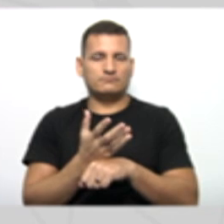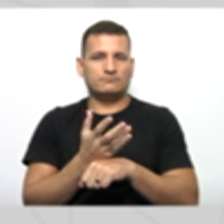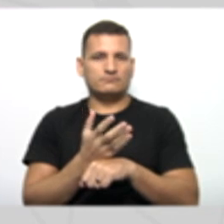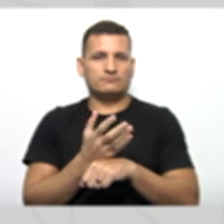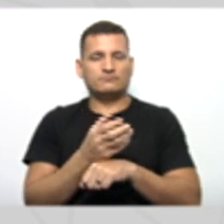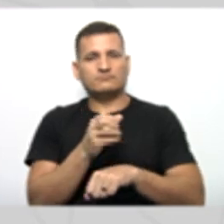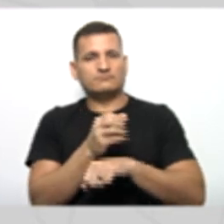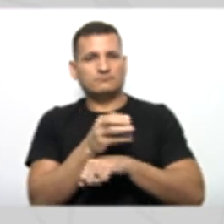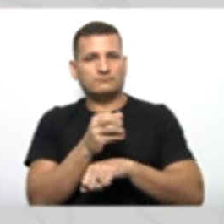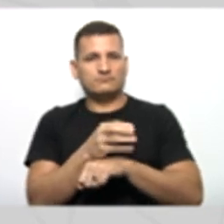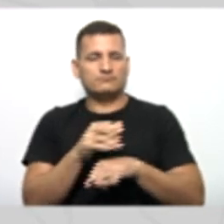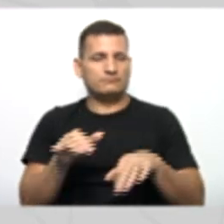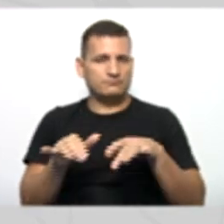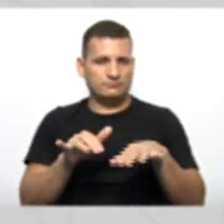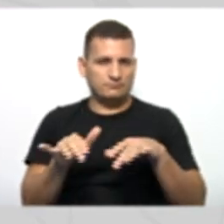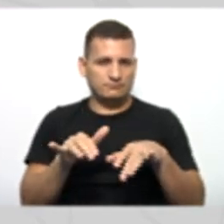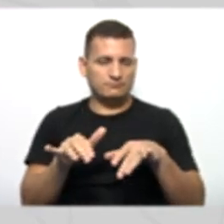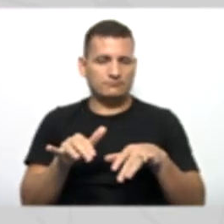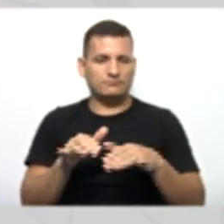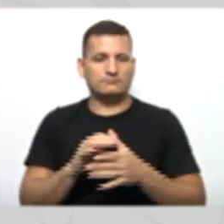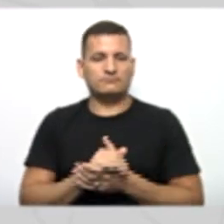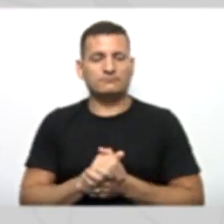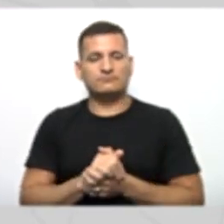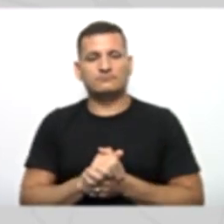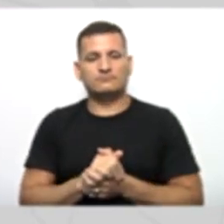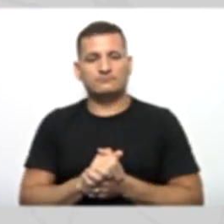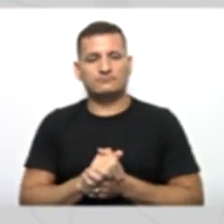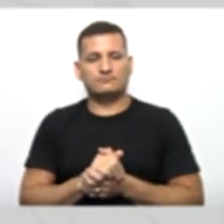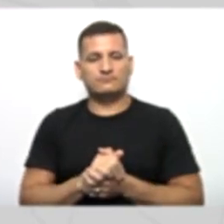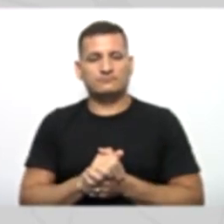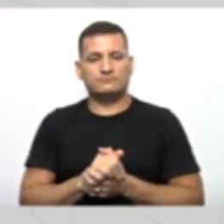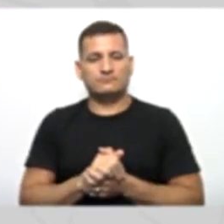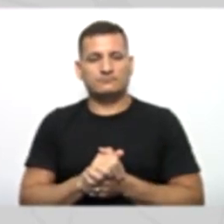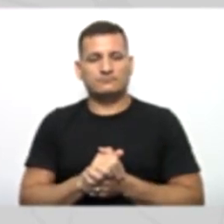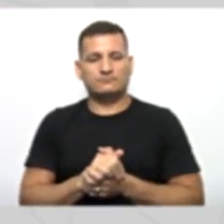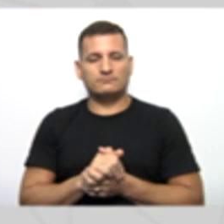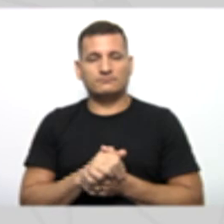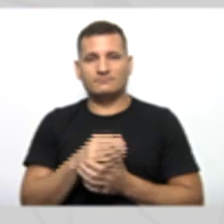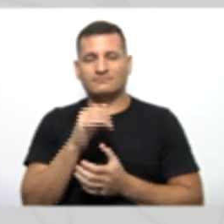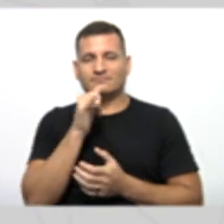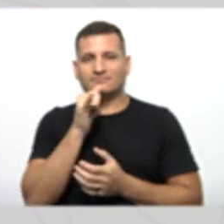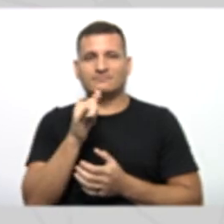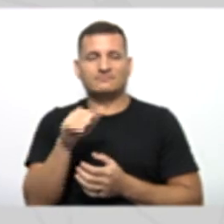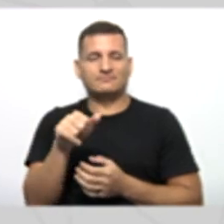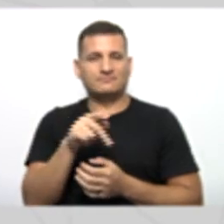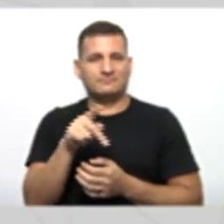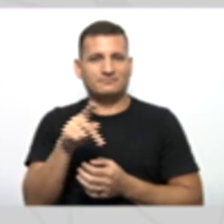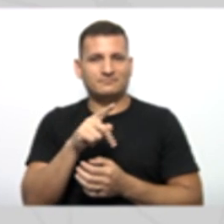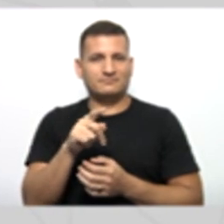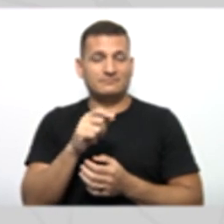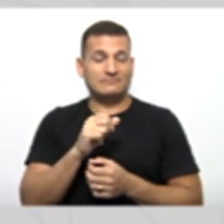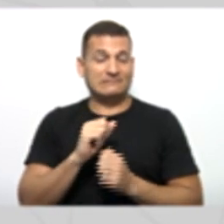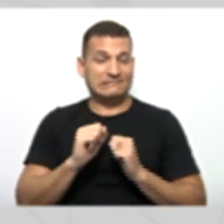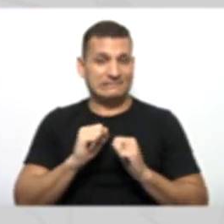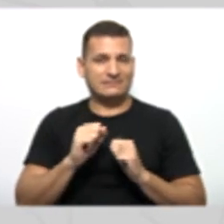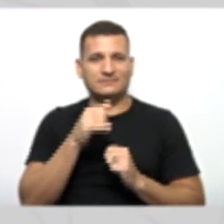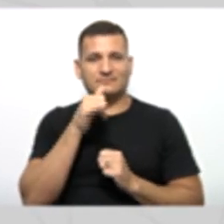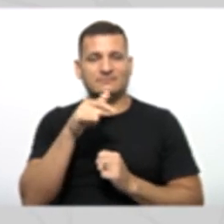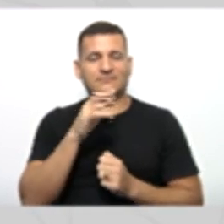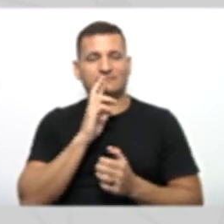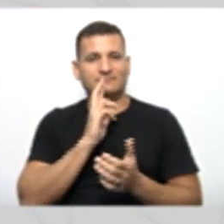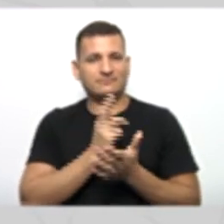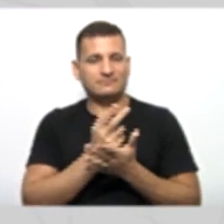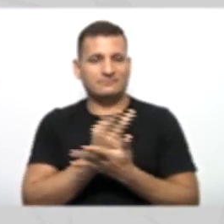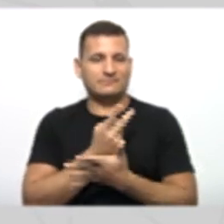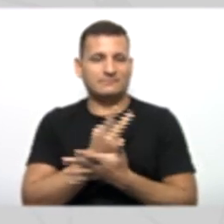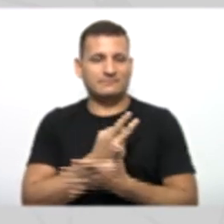programação orientada a objetos, né? Então o professor ia estar tremendo essa hora aí de raiva se vocês errassem essa questão. E a 6,